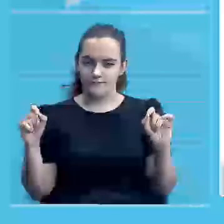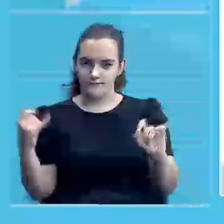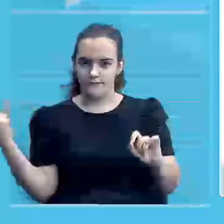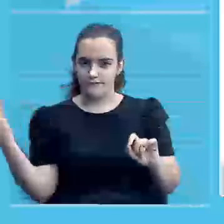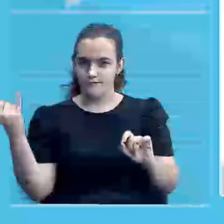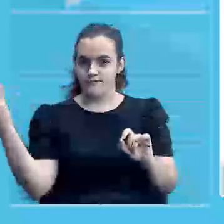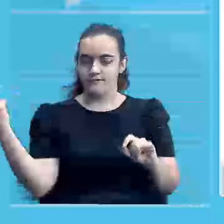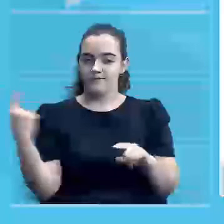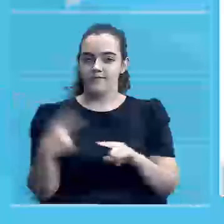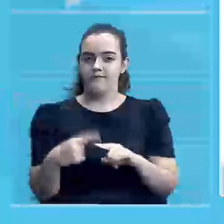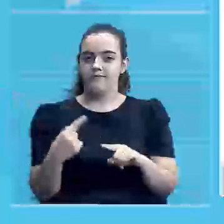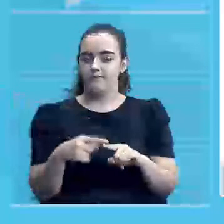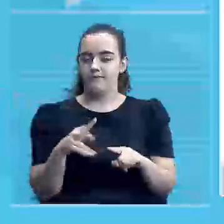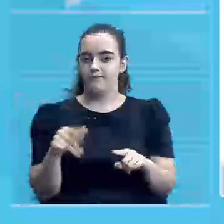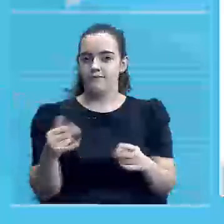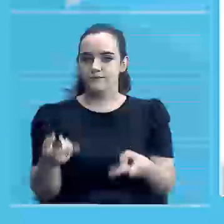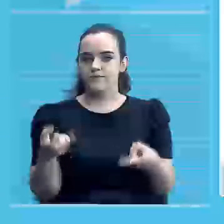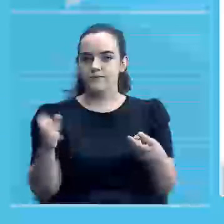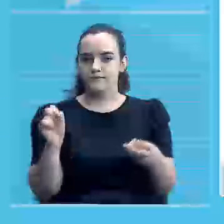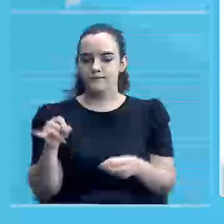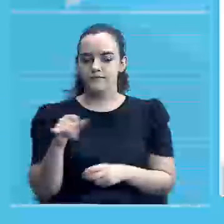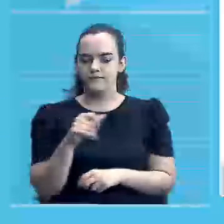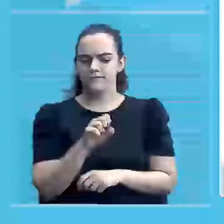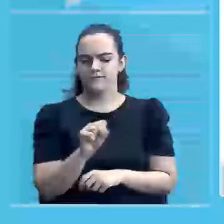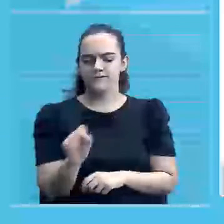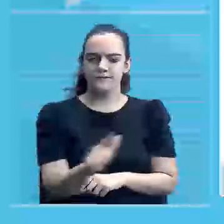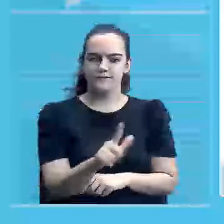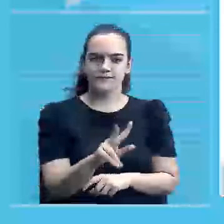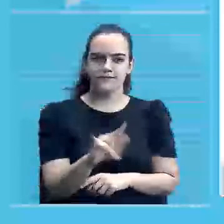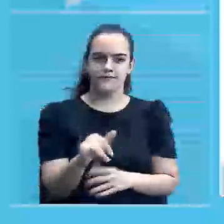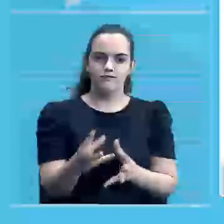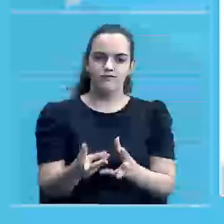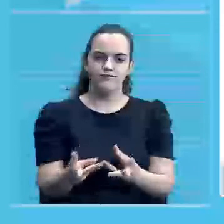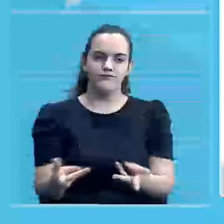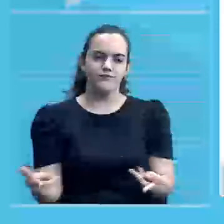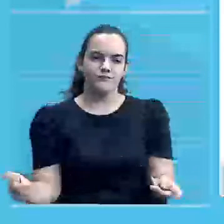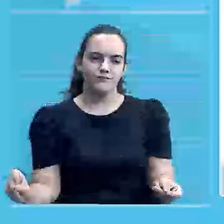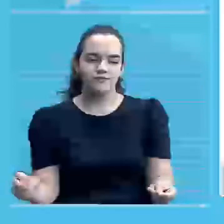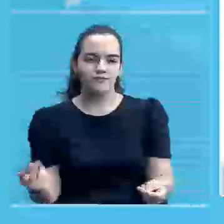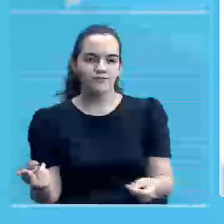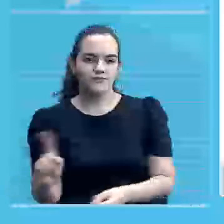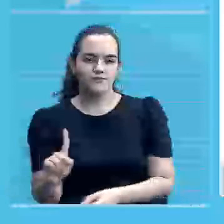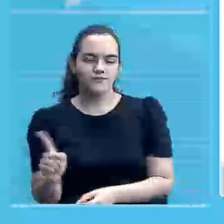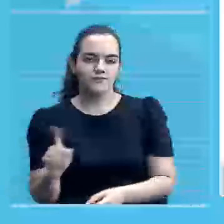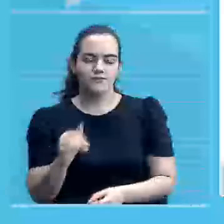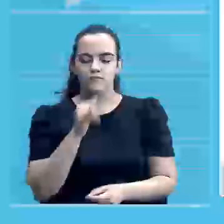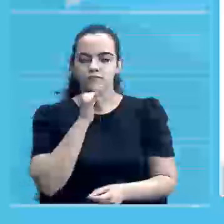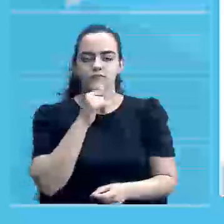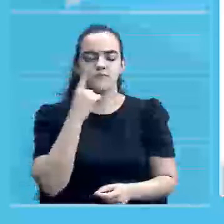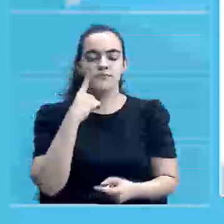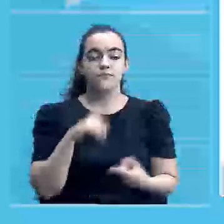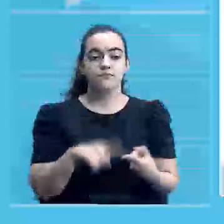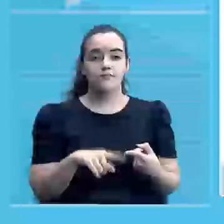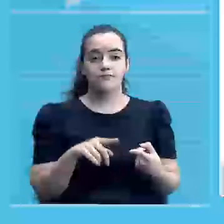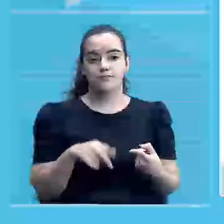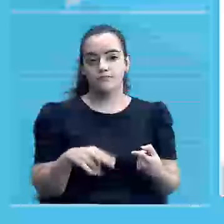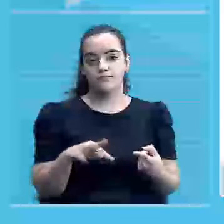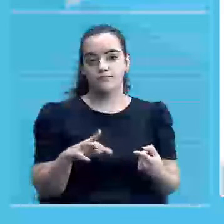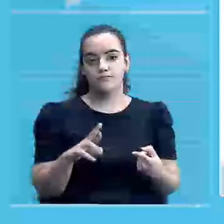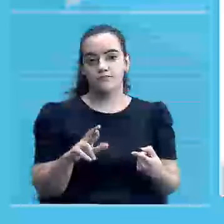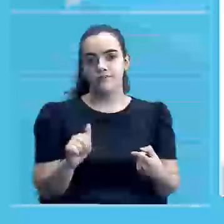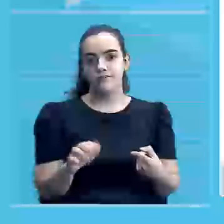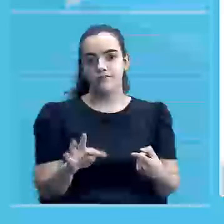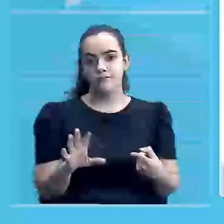se o sal vai ser solúvel ou não. Vamos aqui mostrar essa tabela. Nitratos e cloratos serão